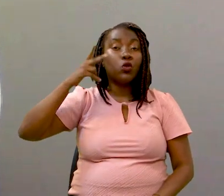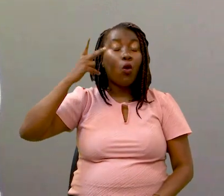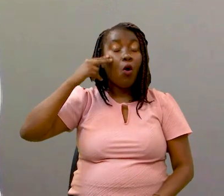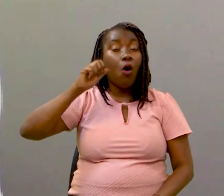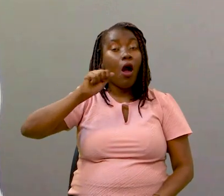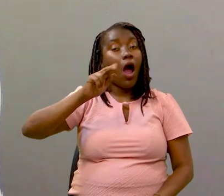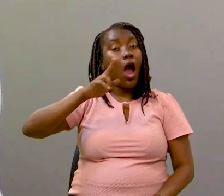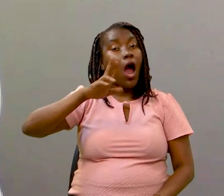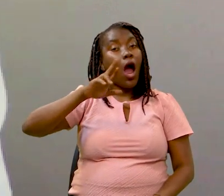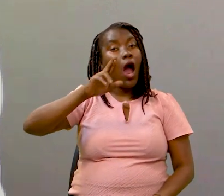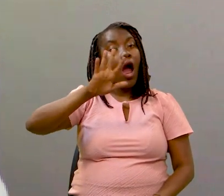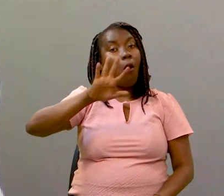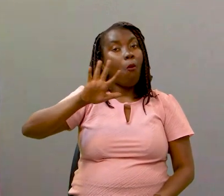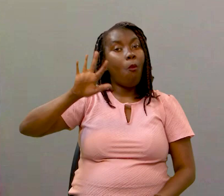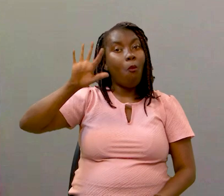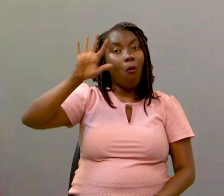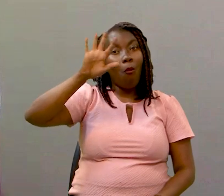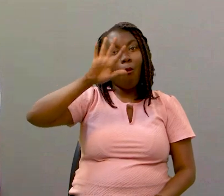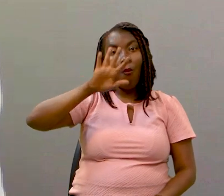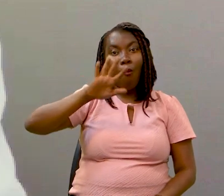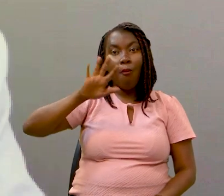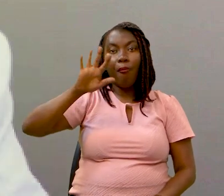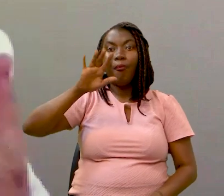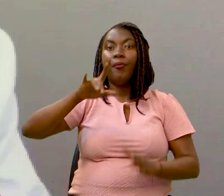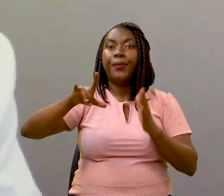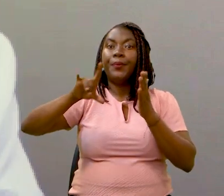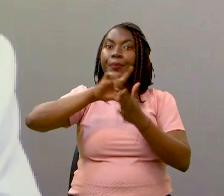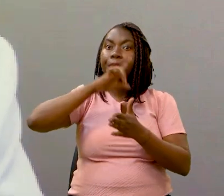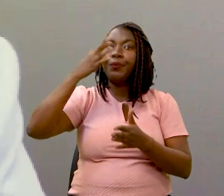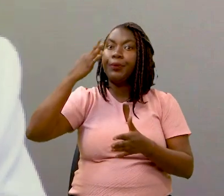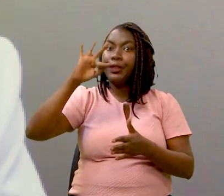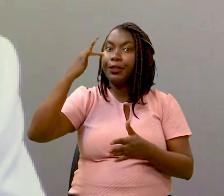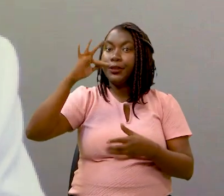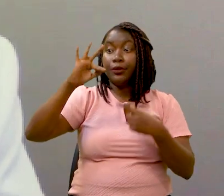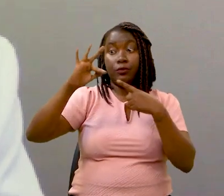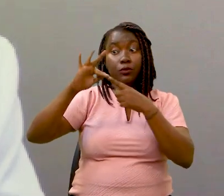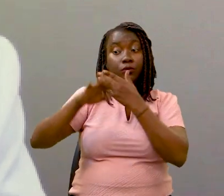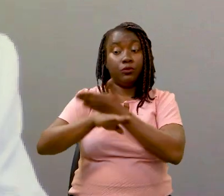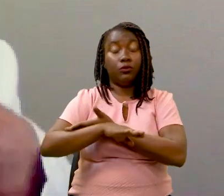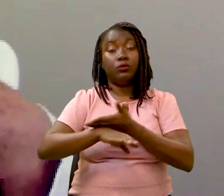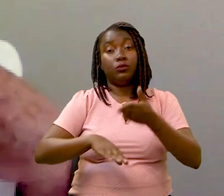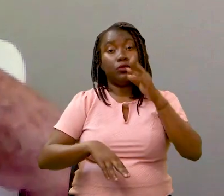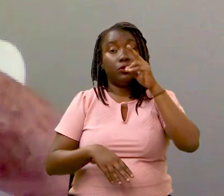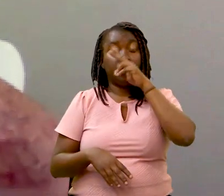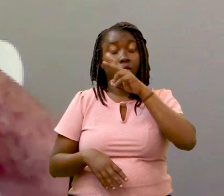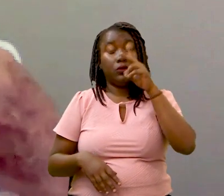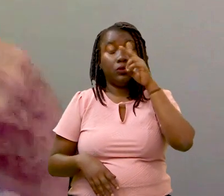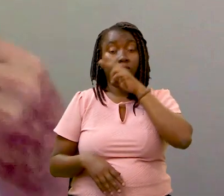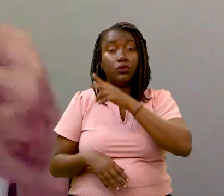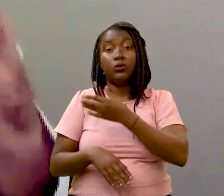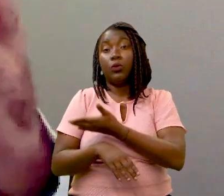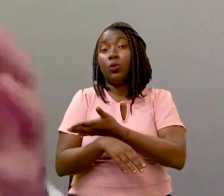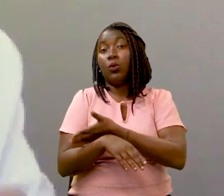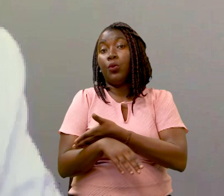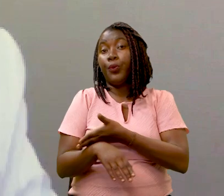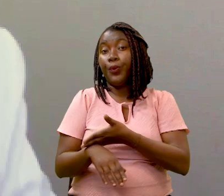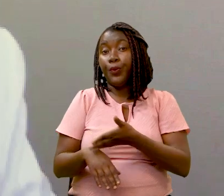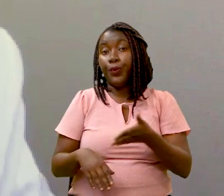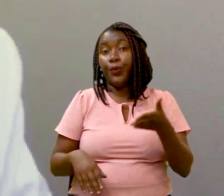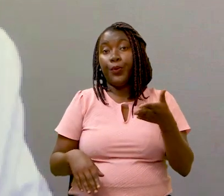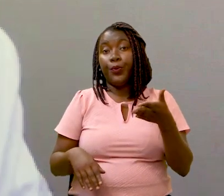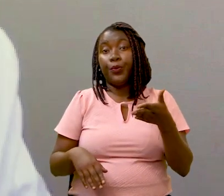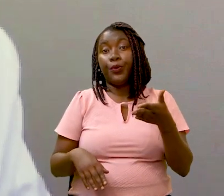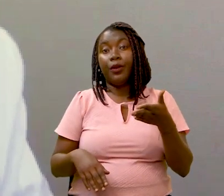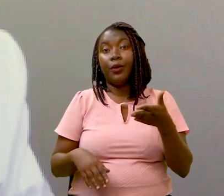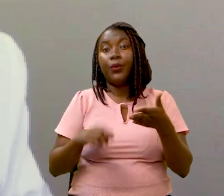aura precede a dor. Em seguida, vem a dor. A dor costuma ser uma dor forte, costuma ser uma dor hemicrânica, que